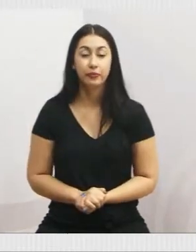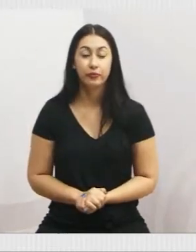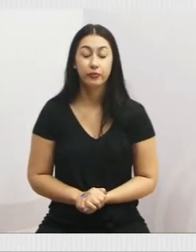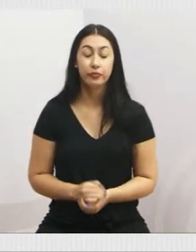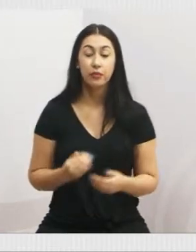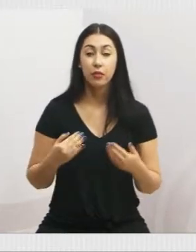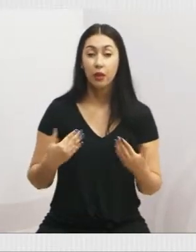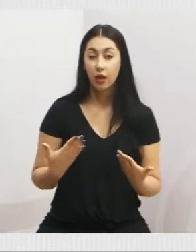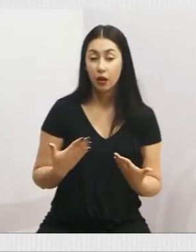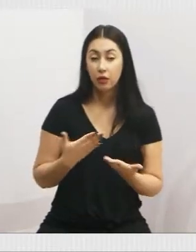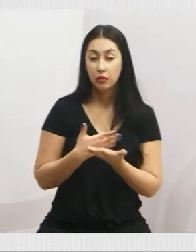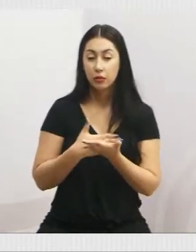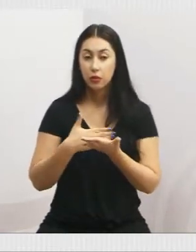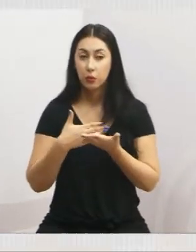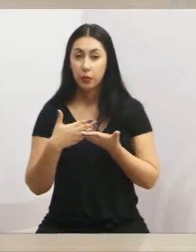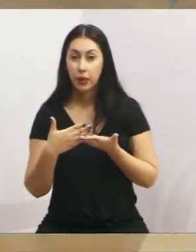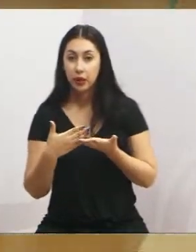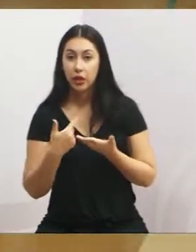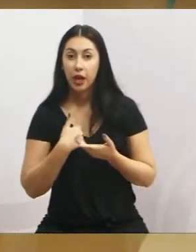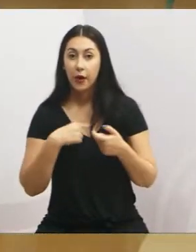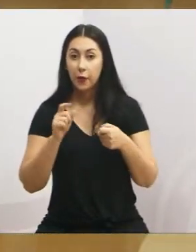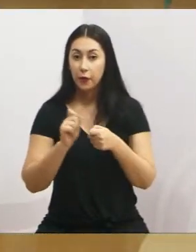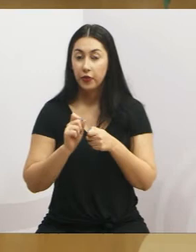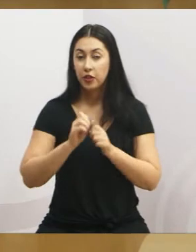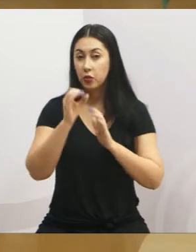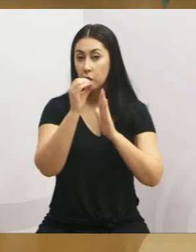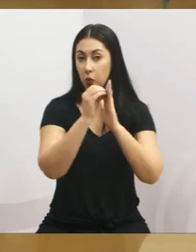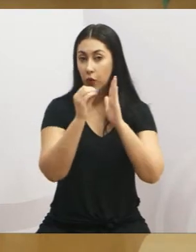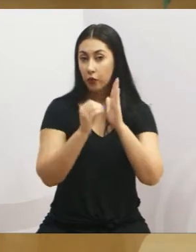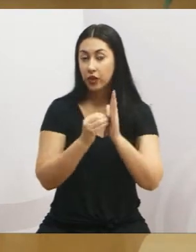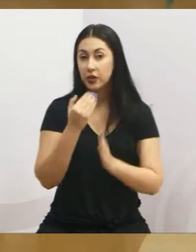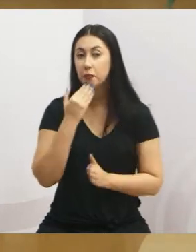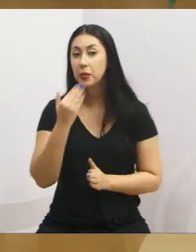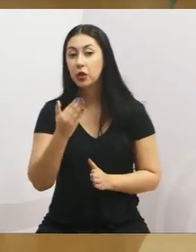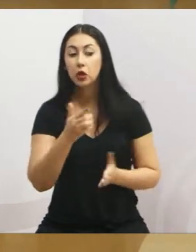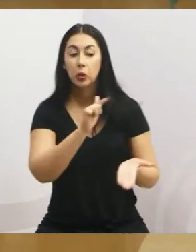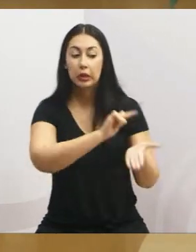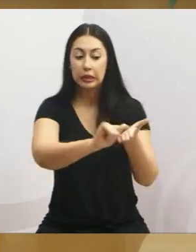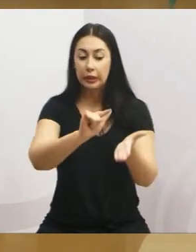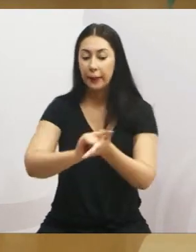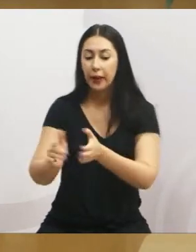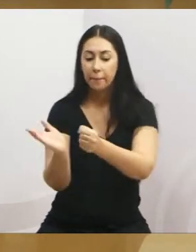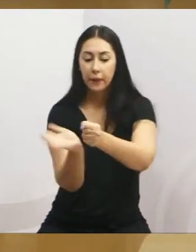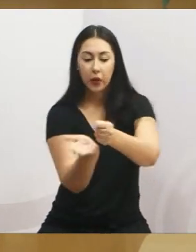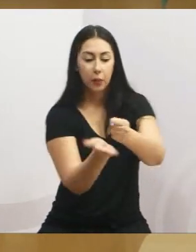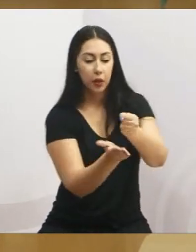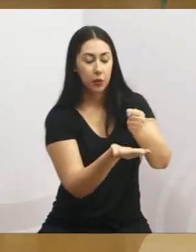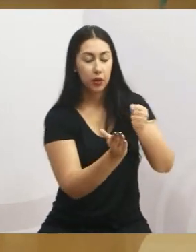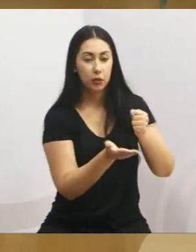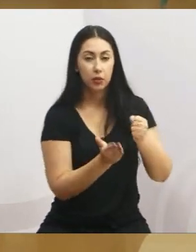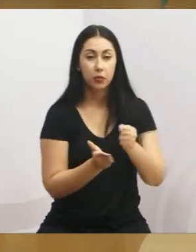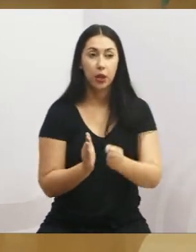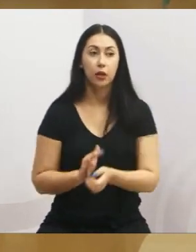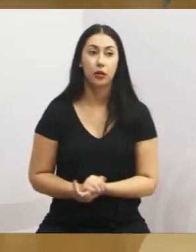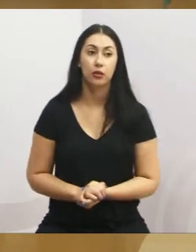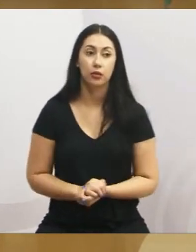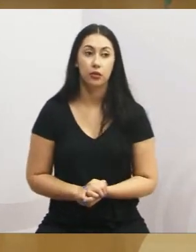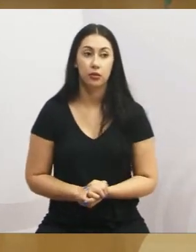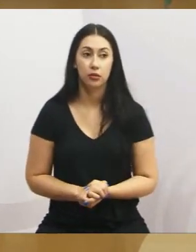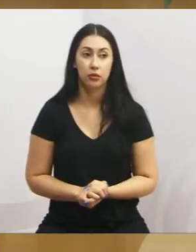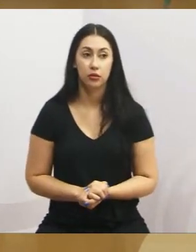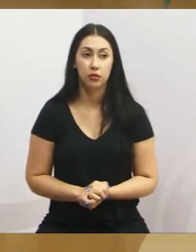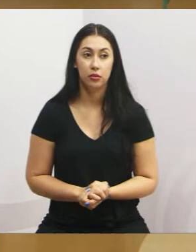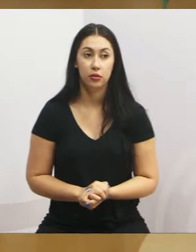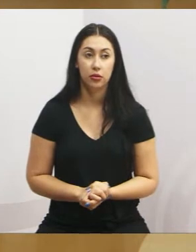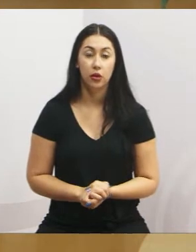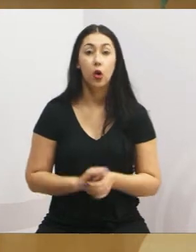Então, num primeiro momento, eu fiz um ofício pedindo capina e limpeza para que as atividades,